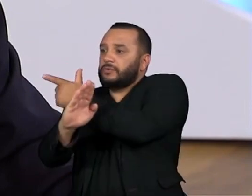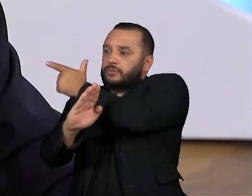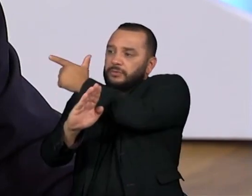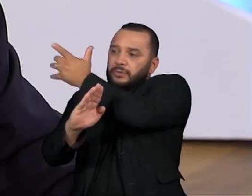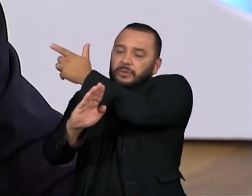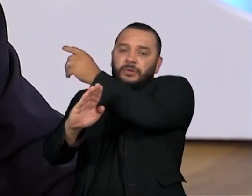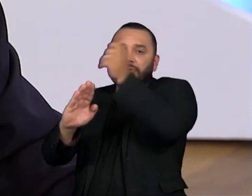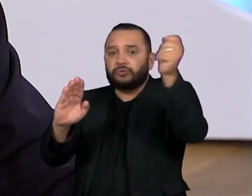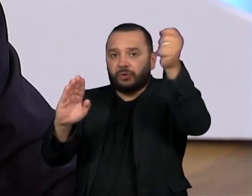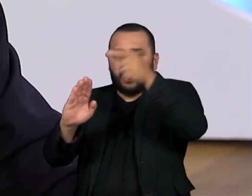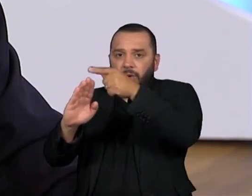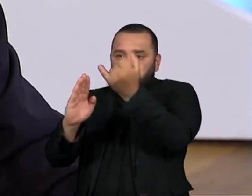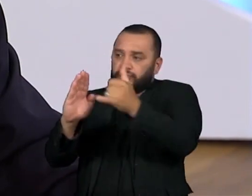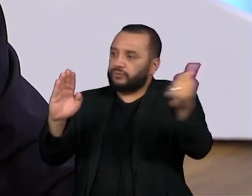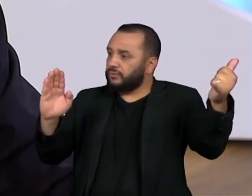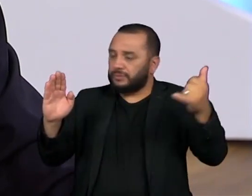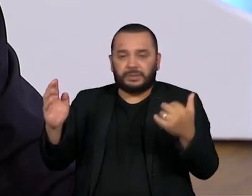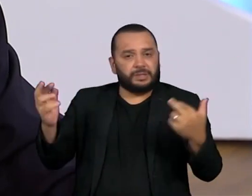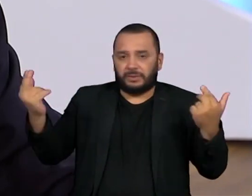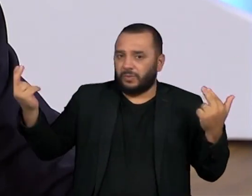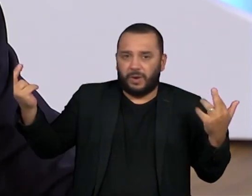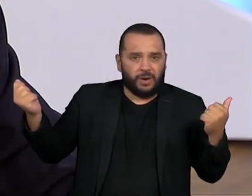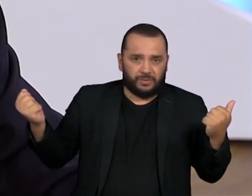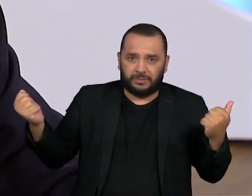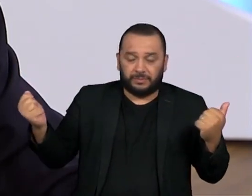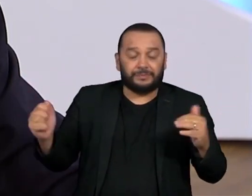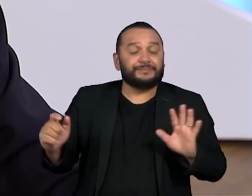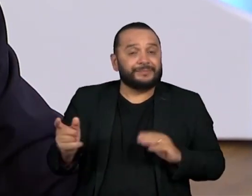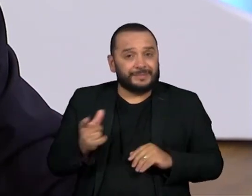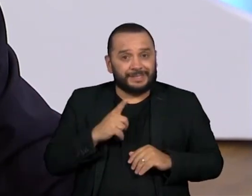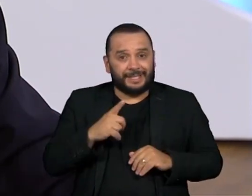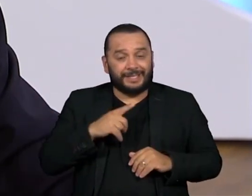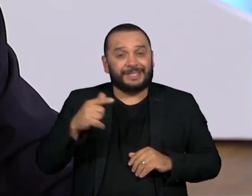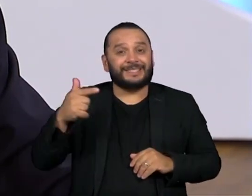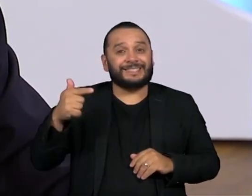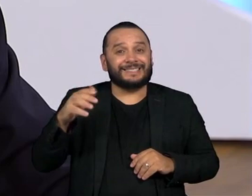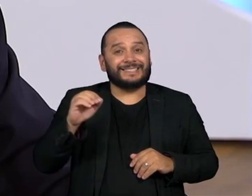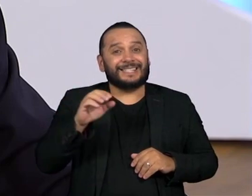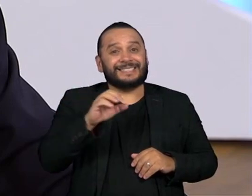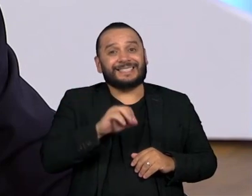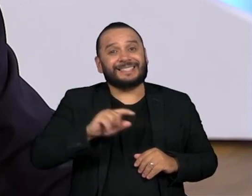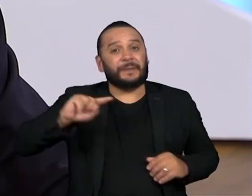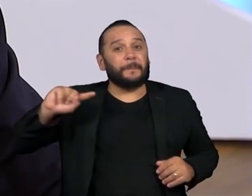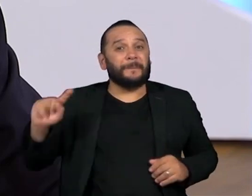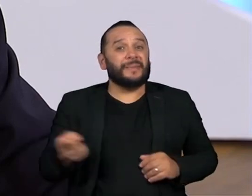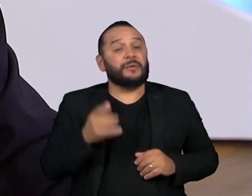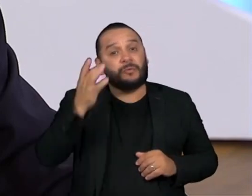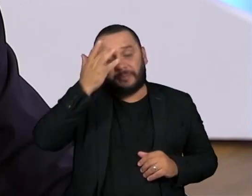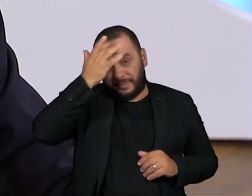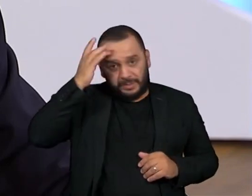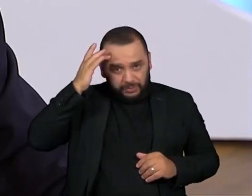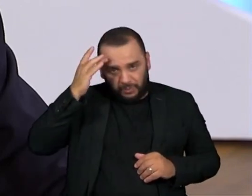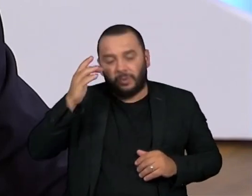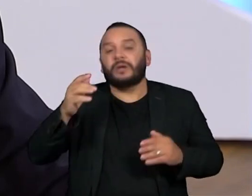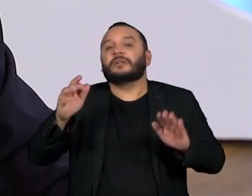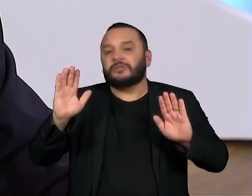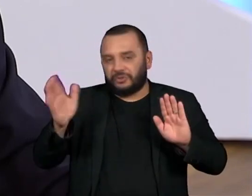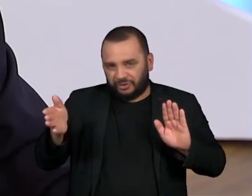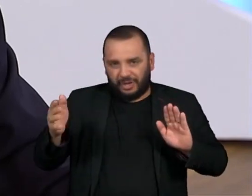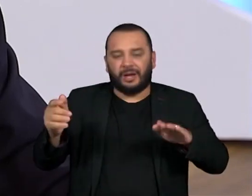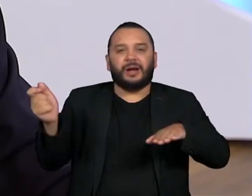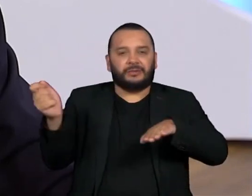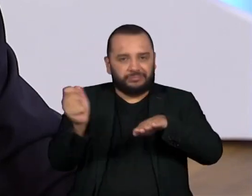ano passado, teve 700 mil pessoas que se transformaram em produtoras de energia botando placa solar em